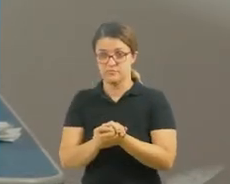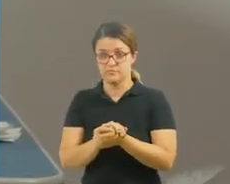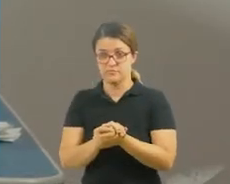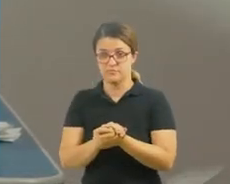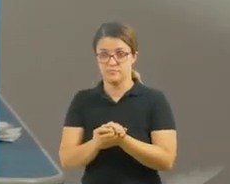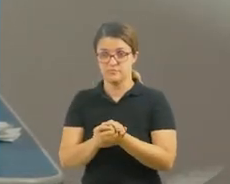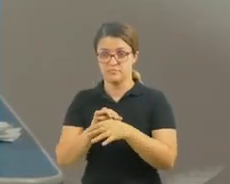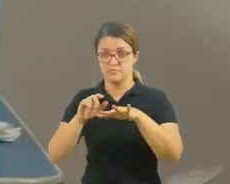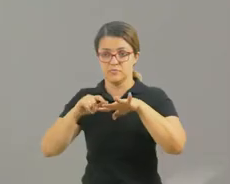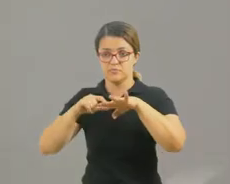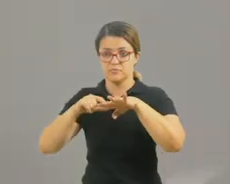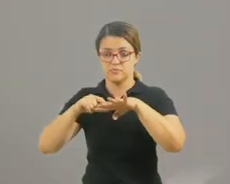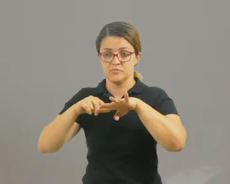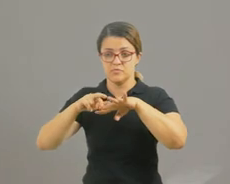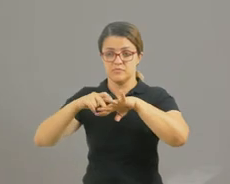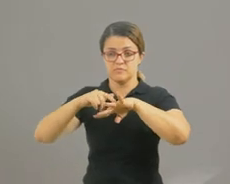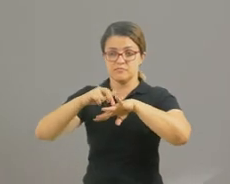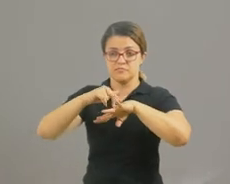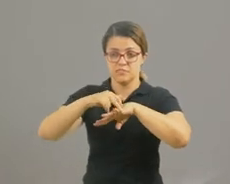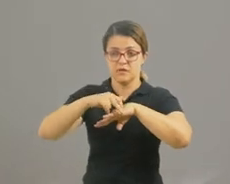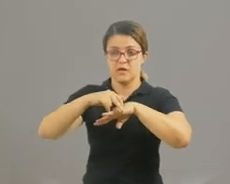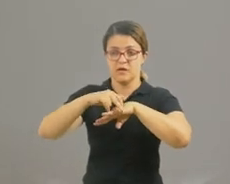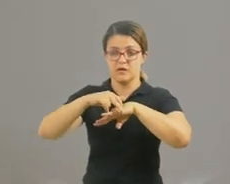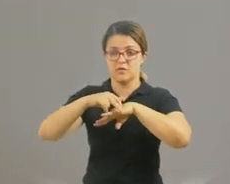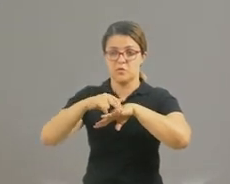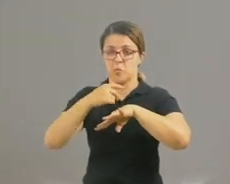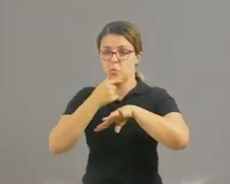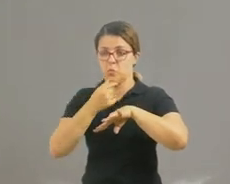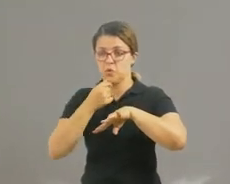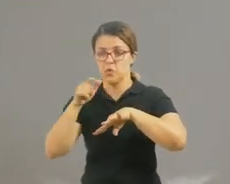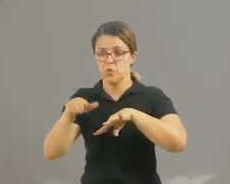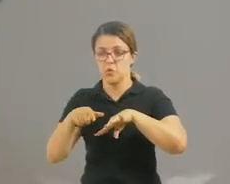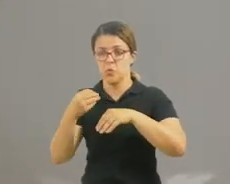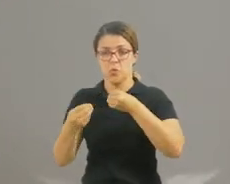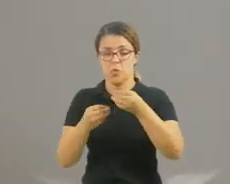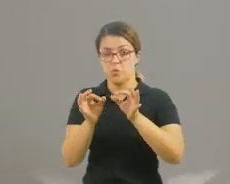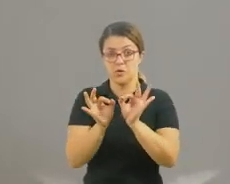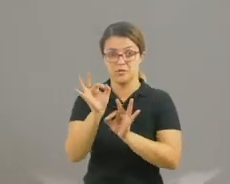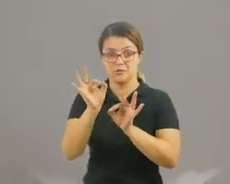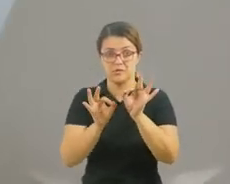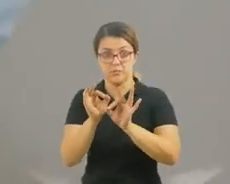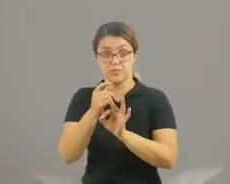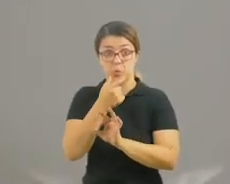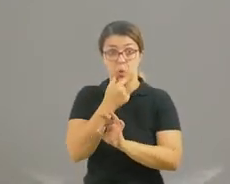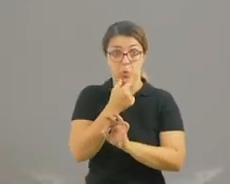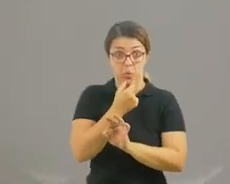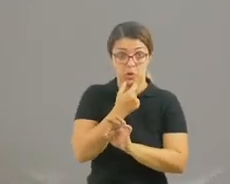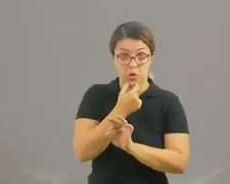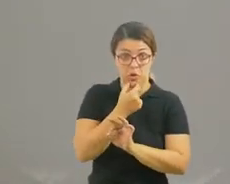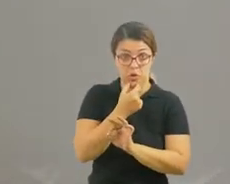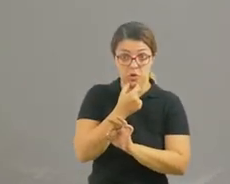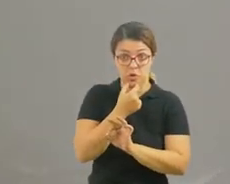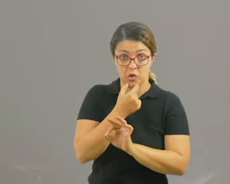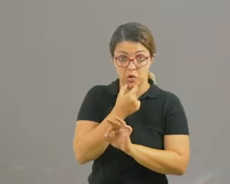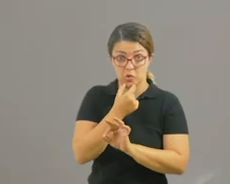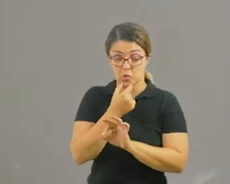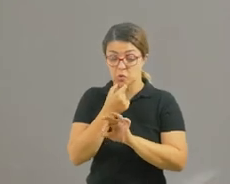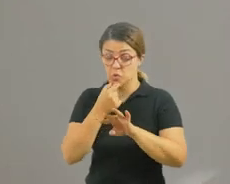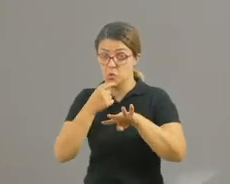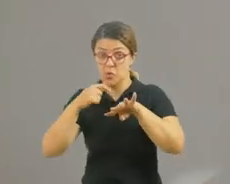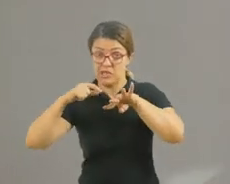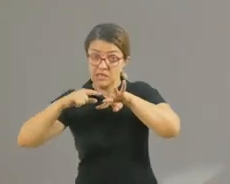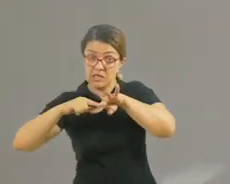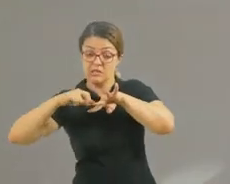subiu a escada menino O. Reorganizando a frase, nós temos: o menino